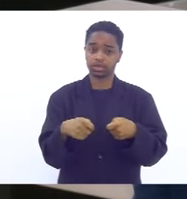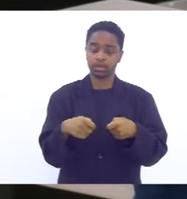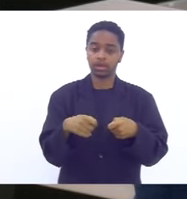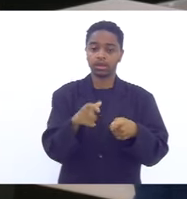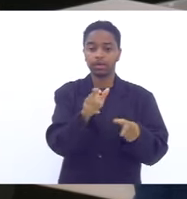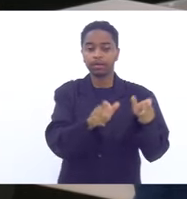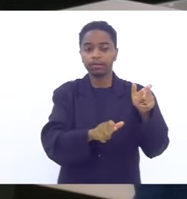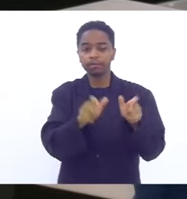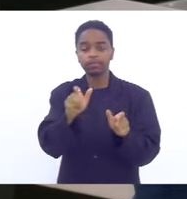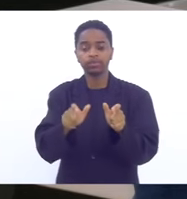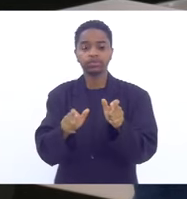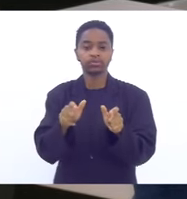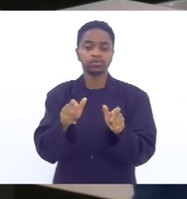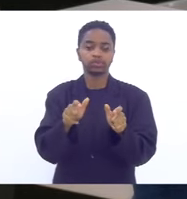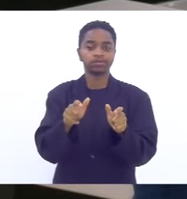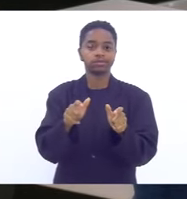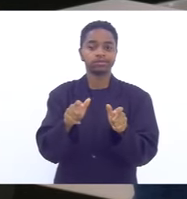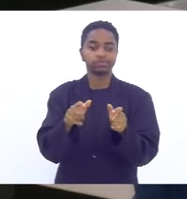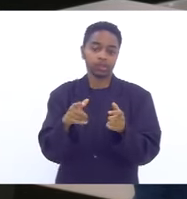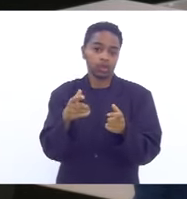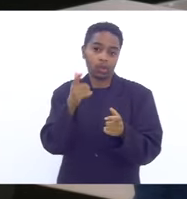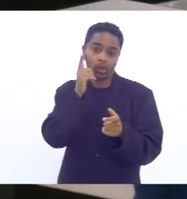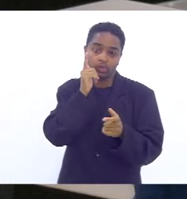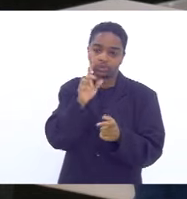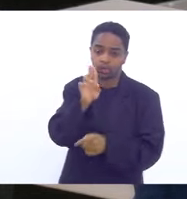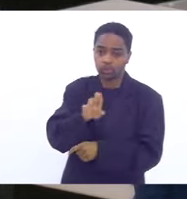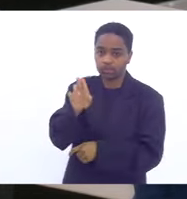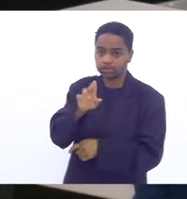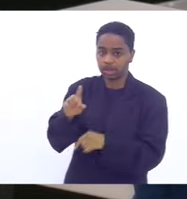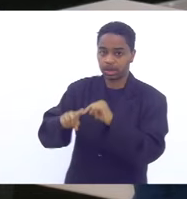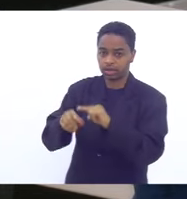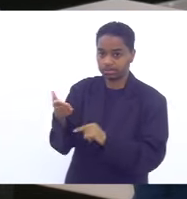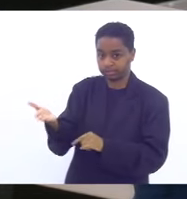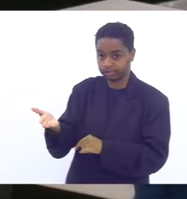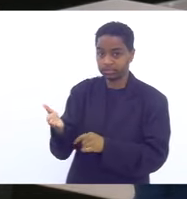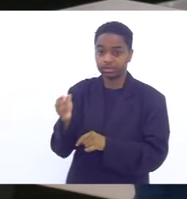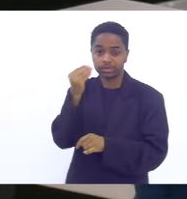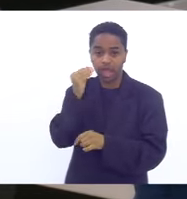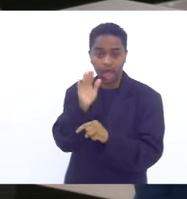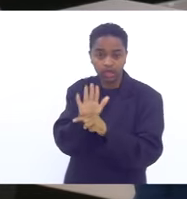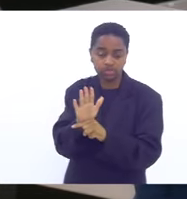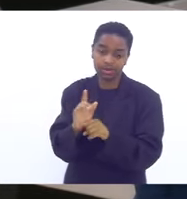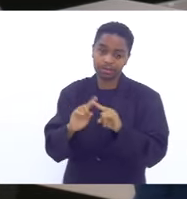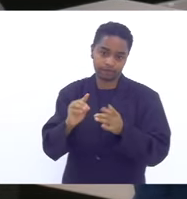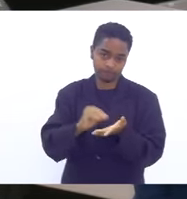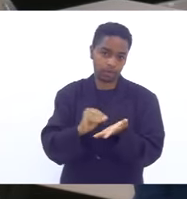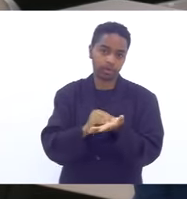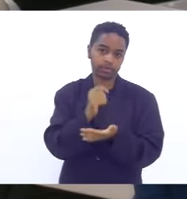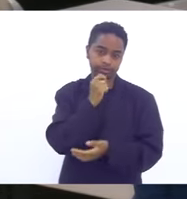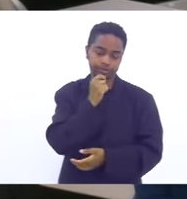pessoas para capacitadas nesse atendimento para ajudar, e ainda está precário.